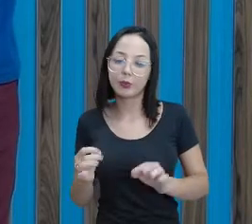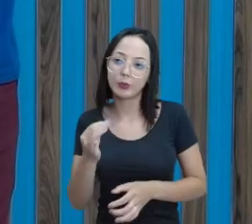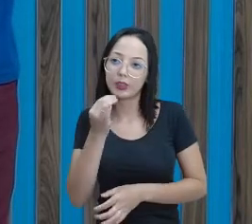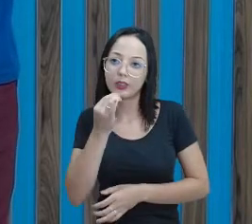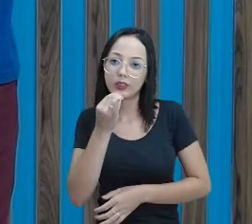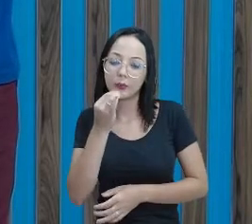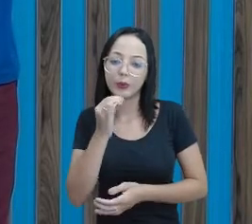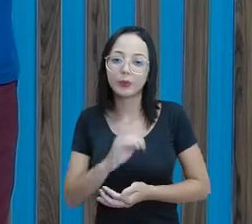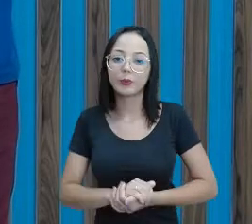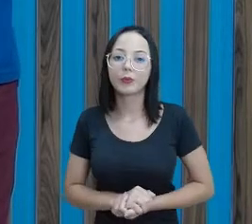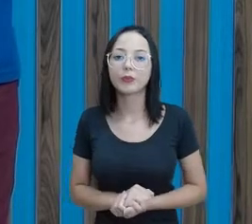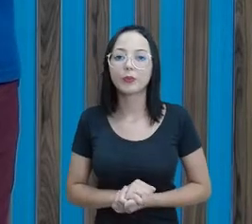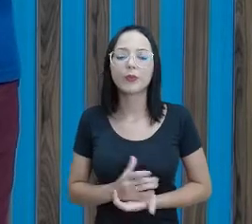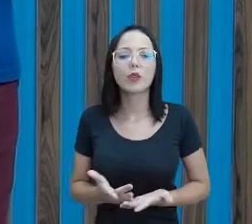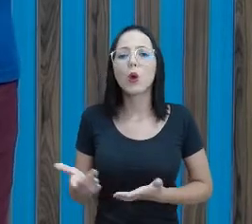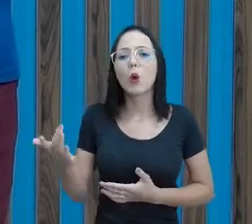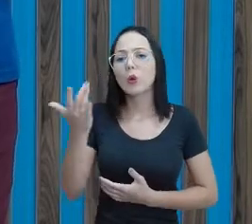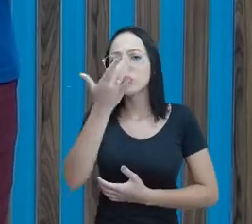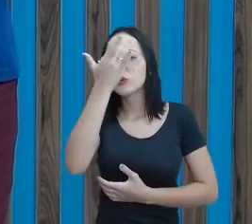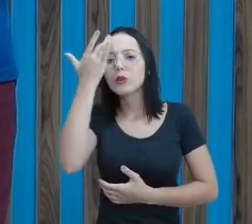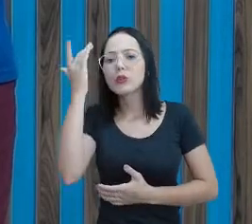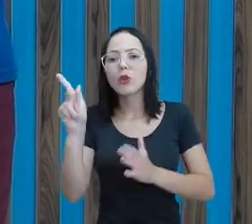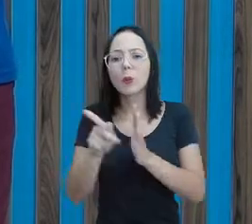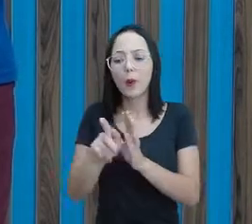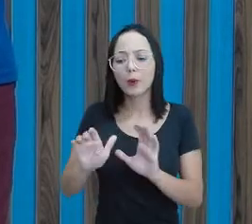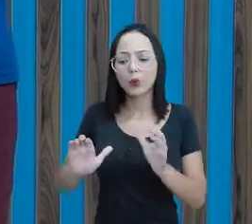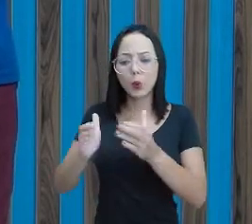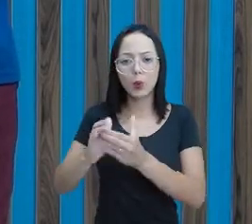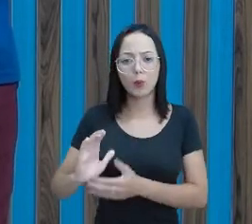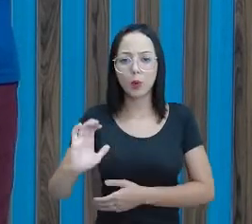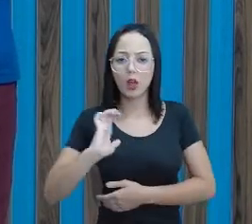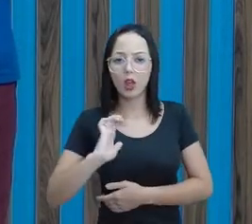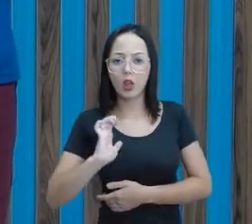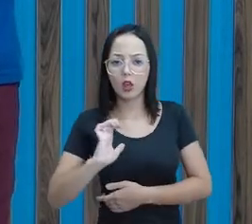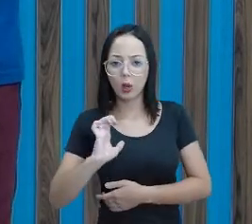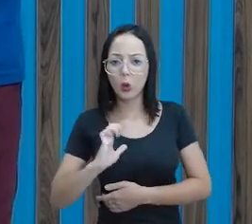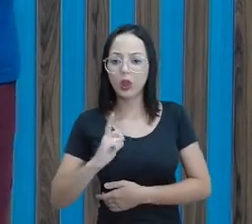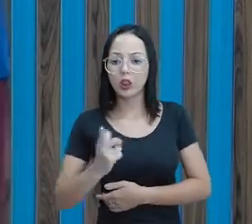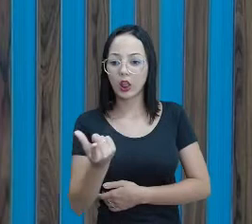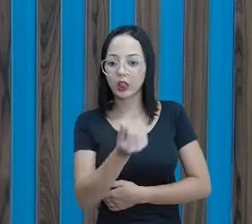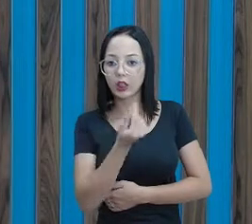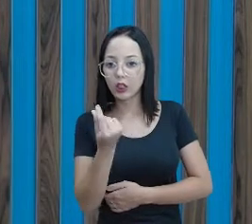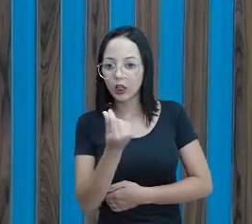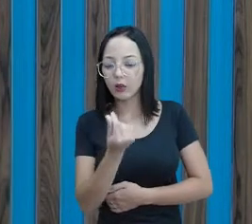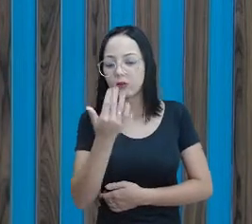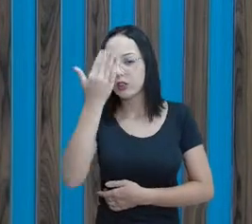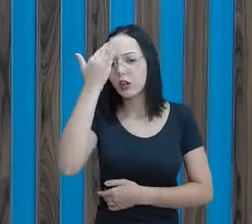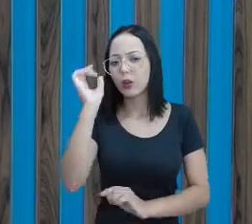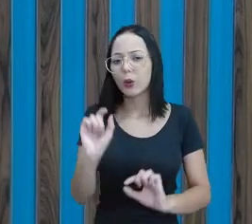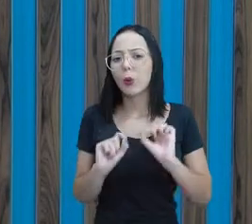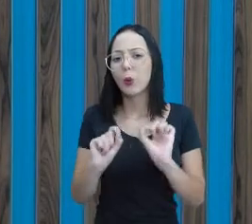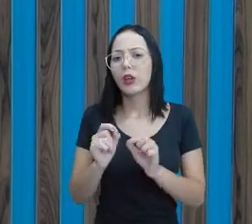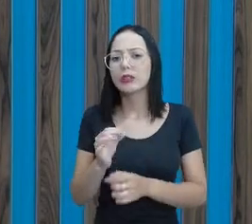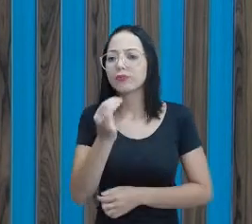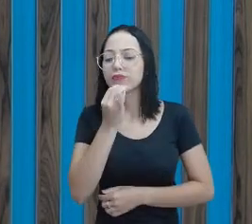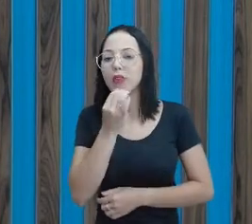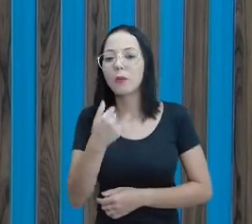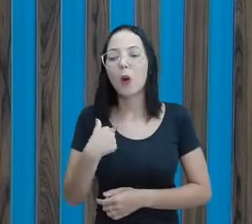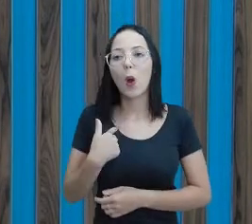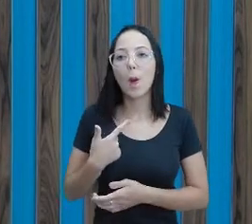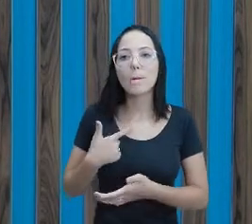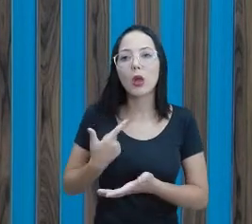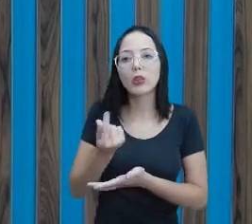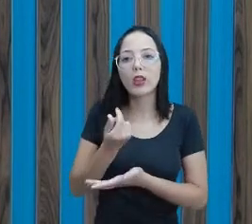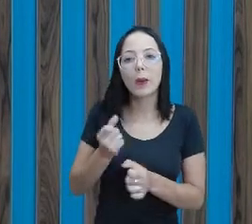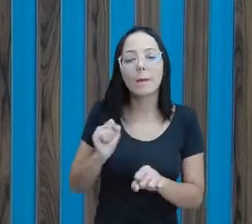com as pessoas da burguesia, vamos dizer assim, ou os nobres que tinham muito dinheiro? Eles entenderam o seguinte, ó, meu capital está parado, mas